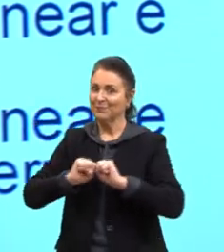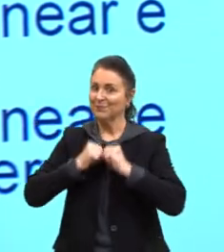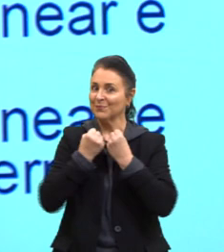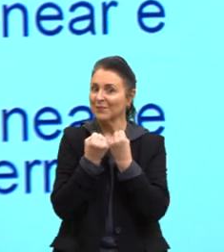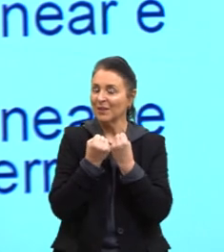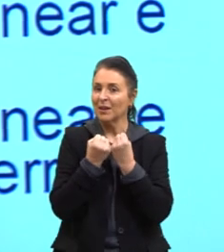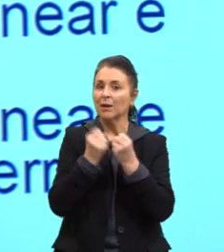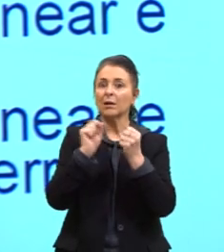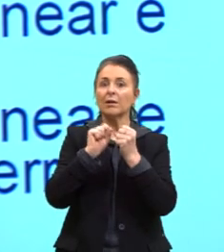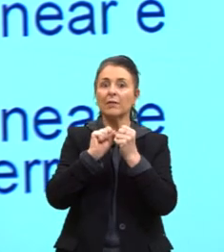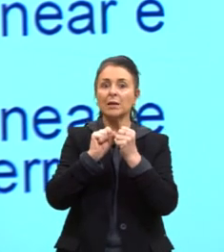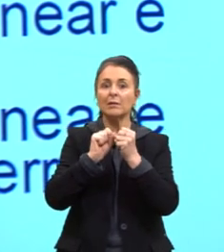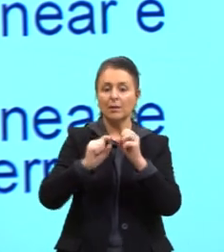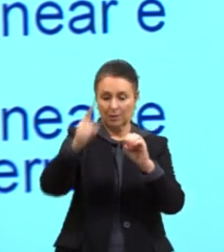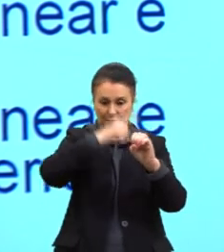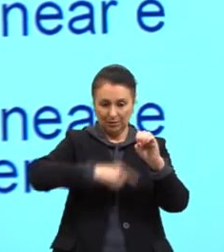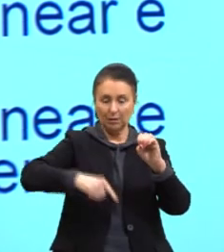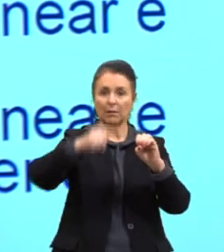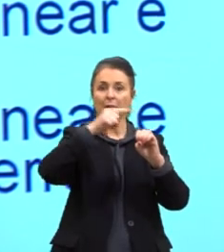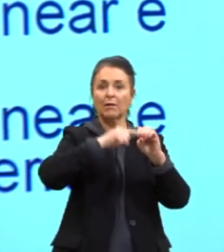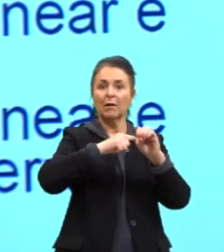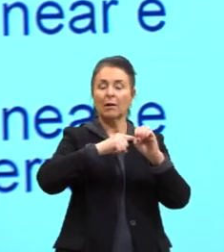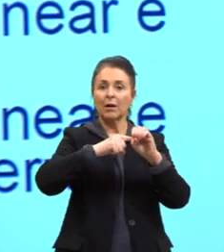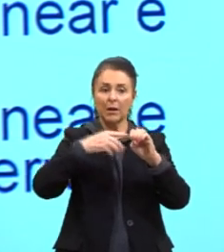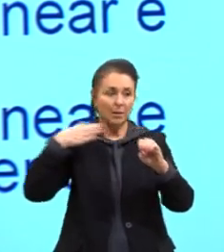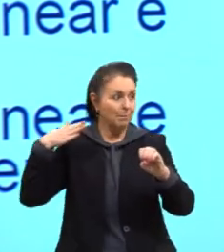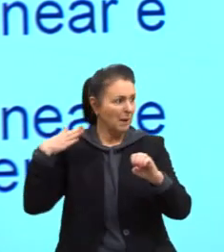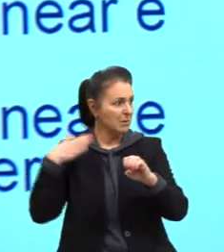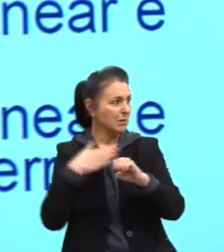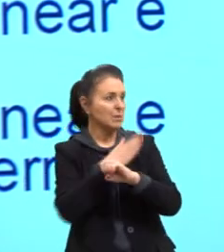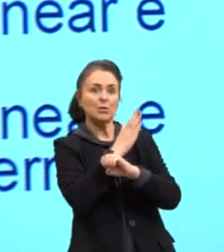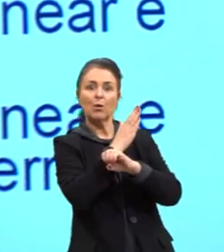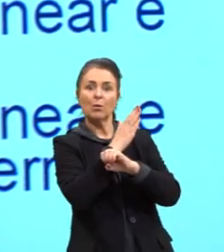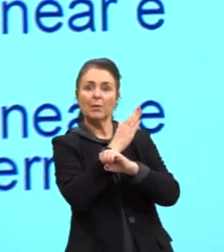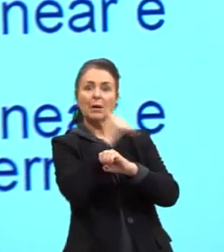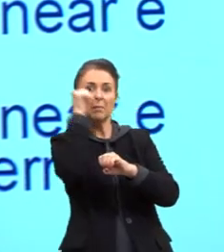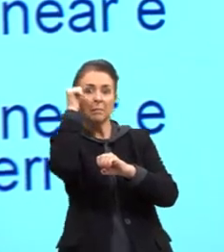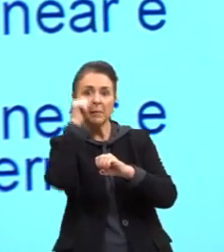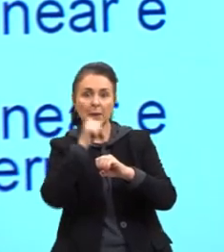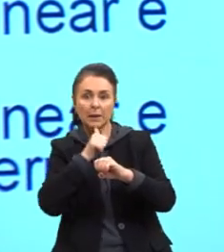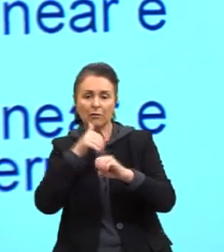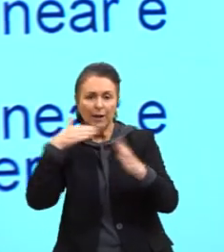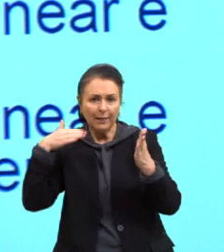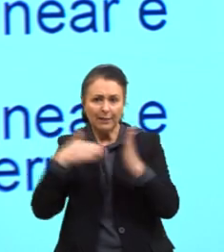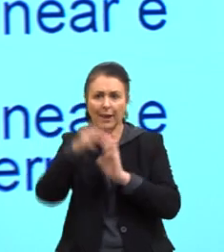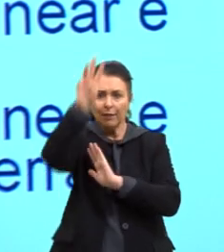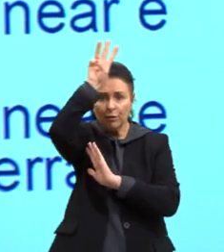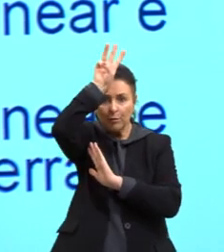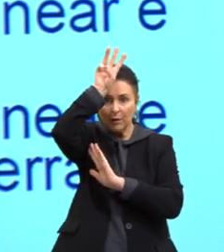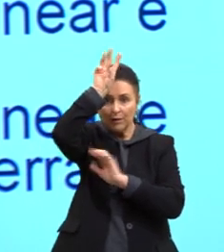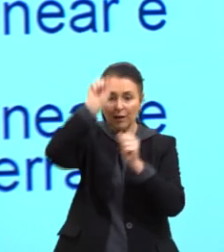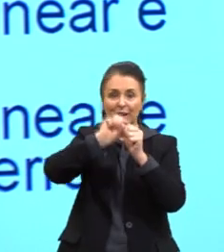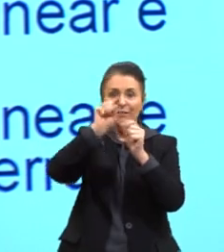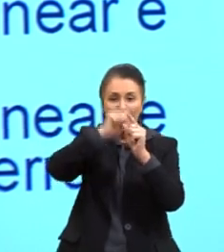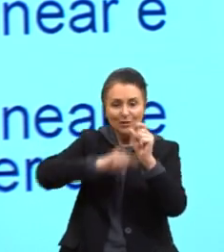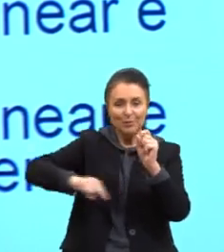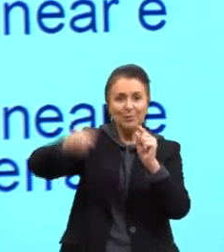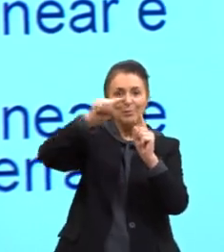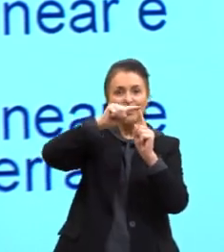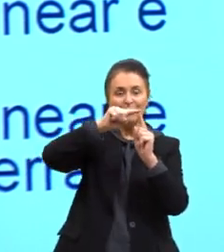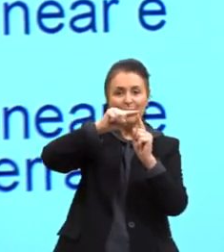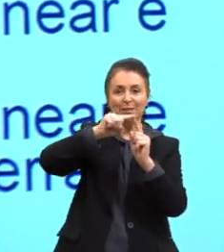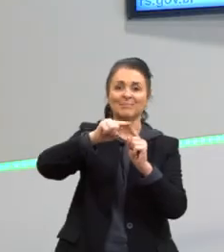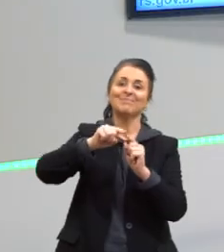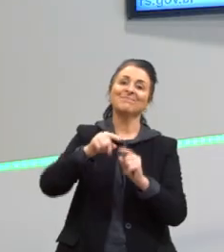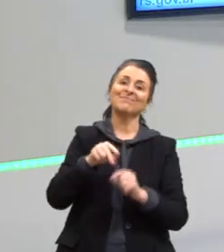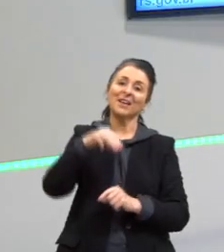com ele entendeu a volto E aí passou falar Mônica aí bateu no Cebolinha né fez a volta e que que é isso aí